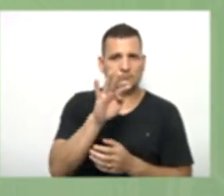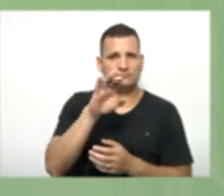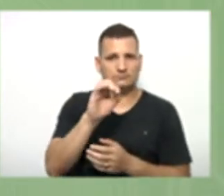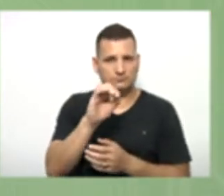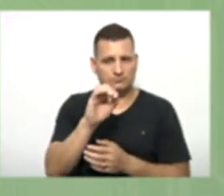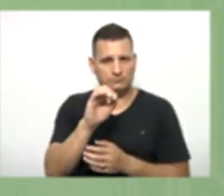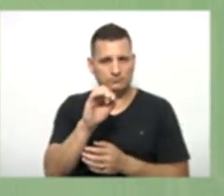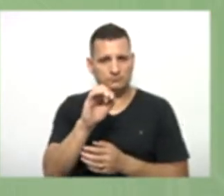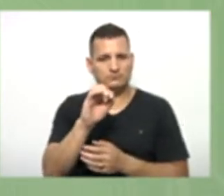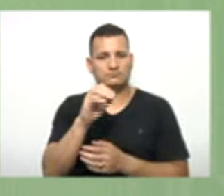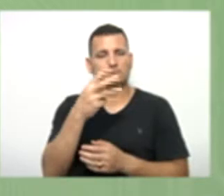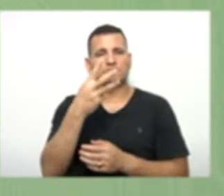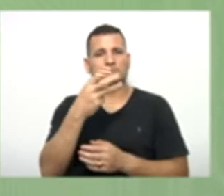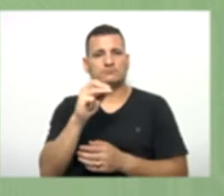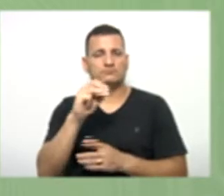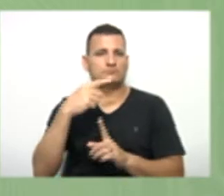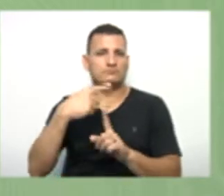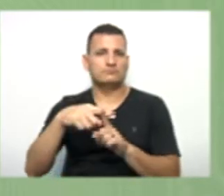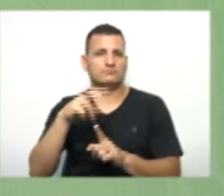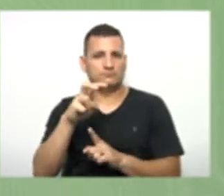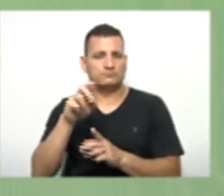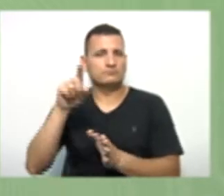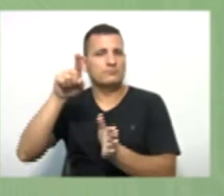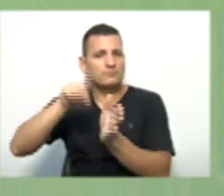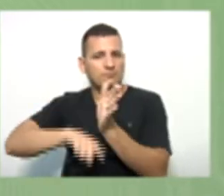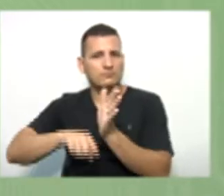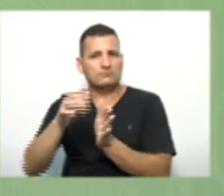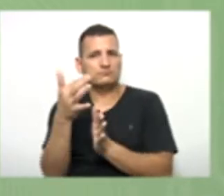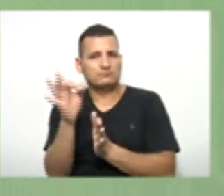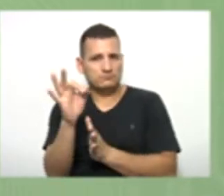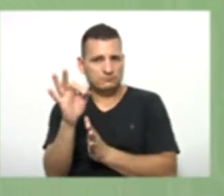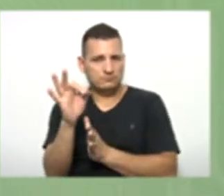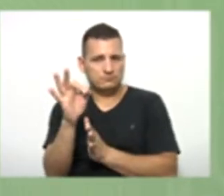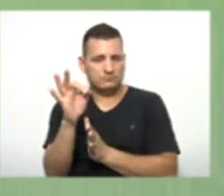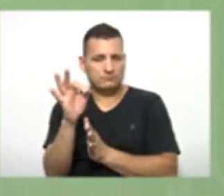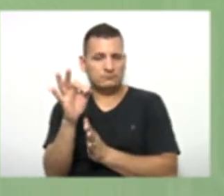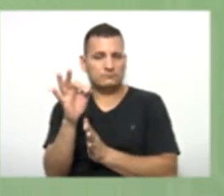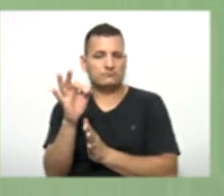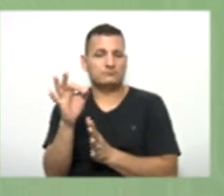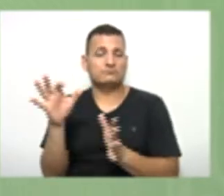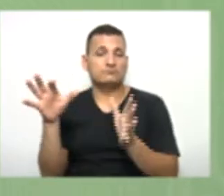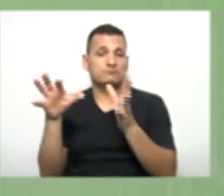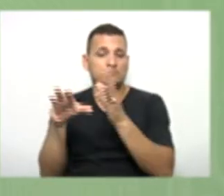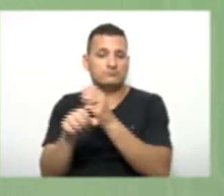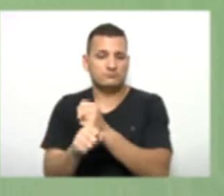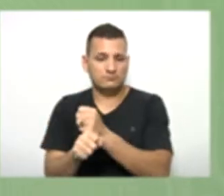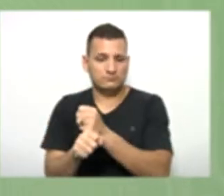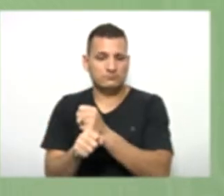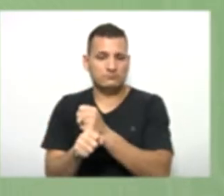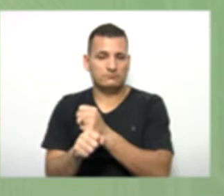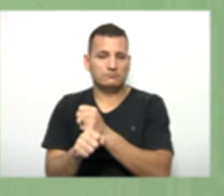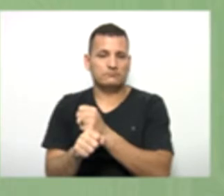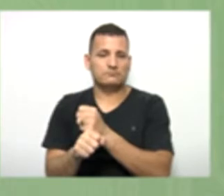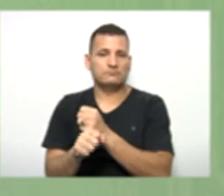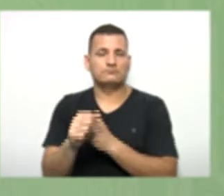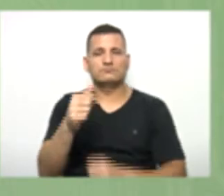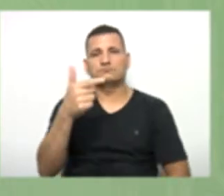5, menos os créditos de 10. Então, o saldo final da conta caixa,